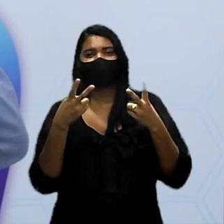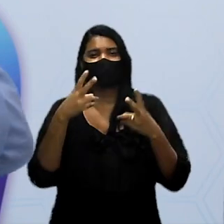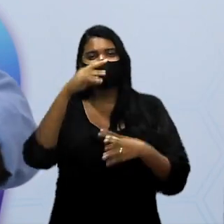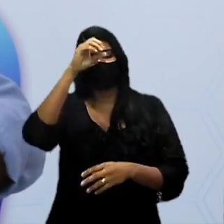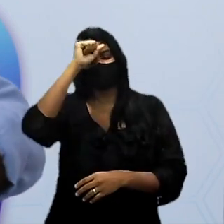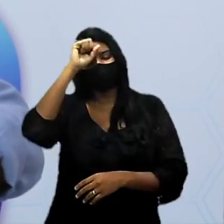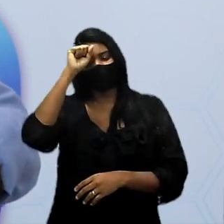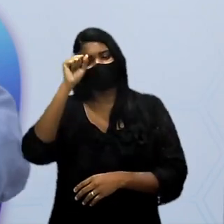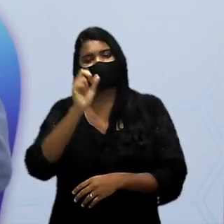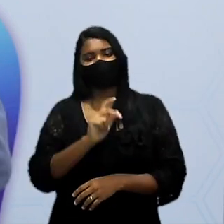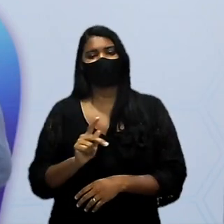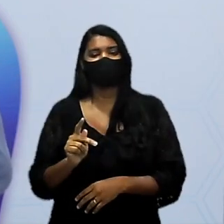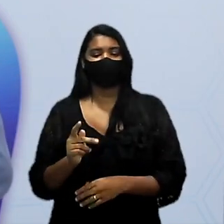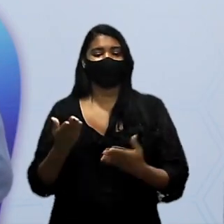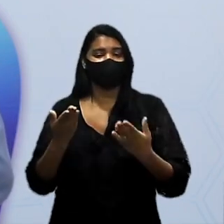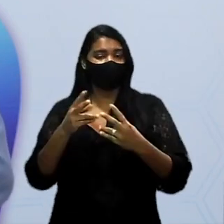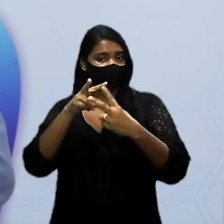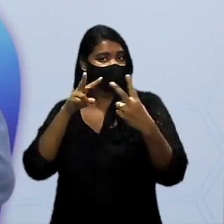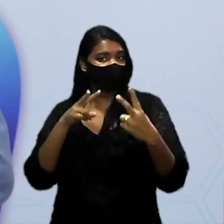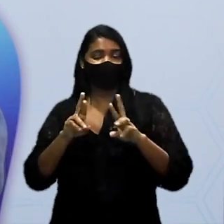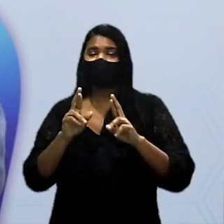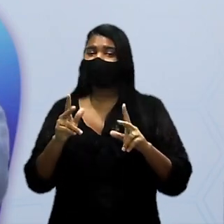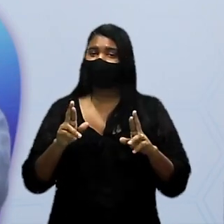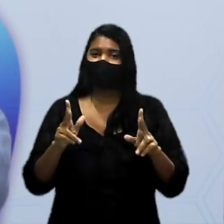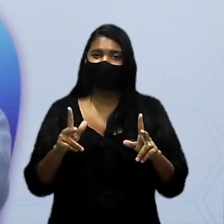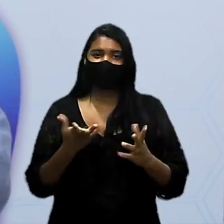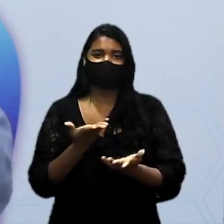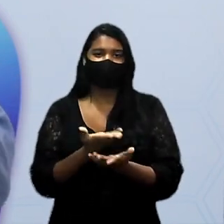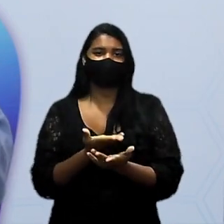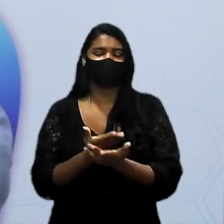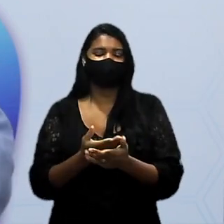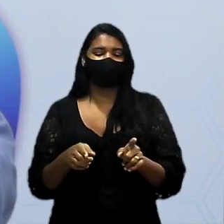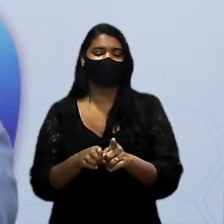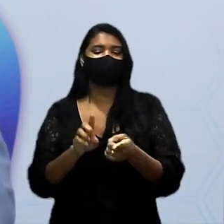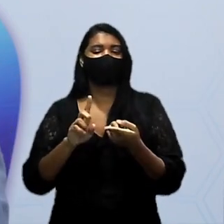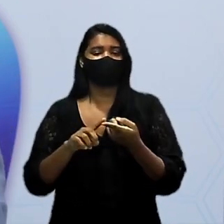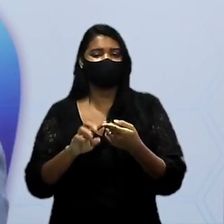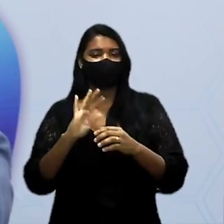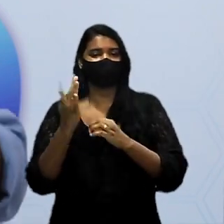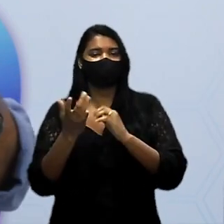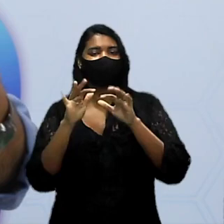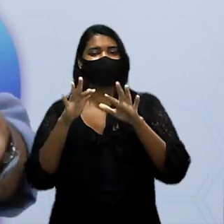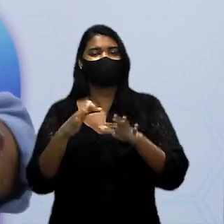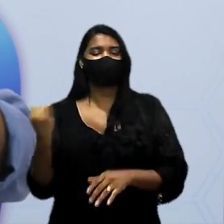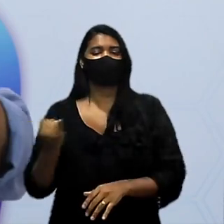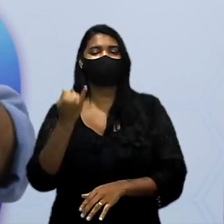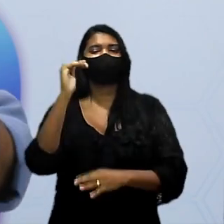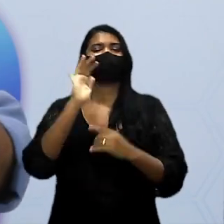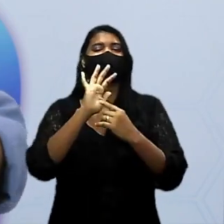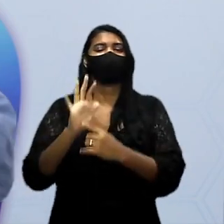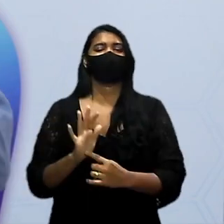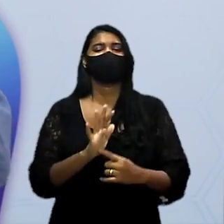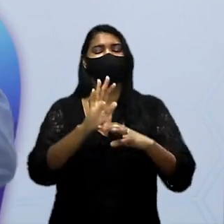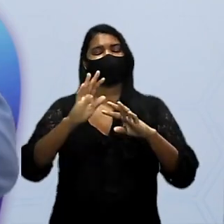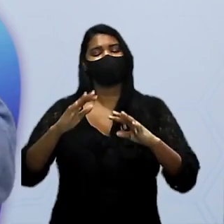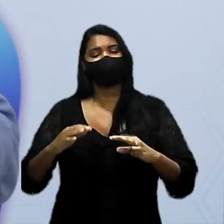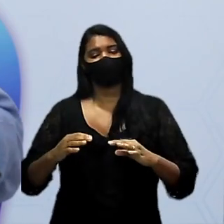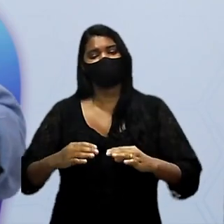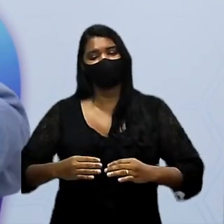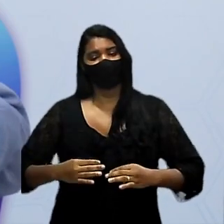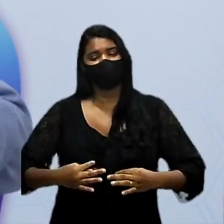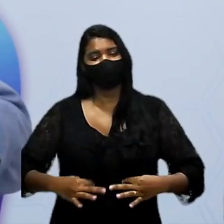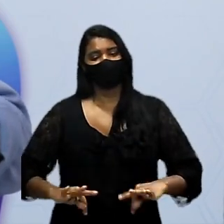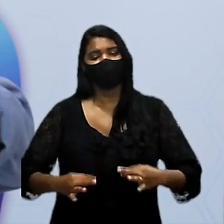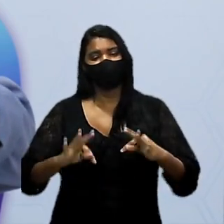sendo utilizados de maneira remota. E aí isso vem também mostrar a importância da tecnologia e, claro,